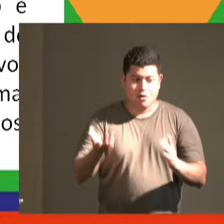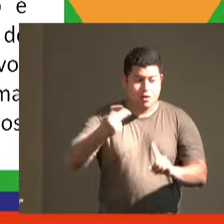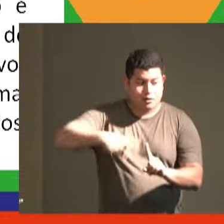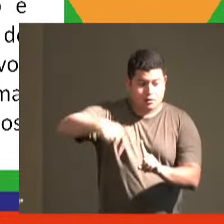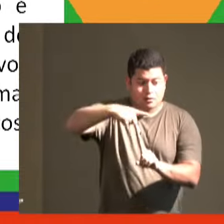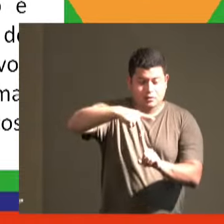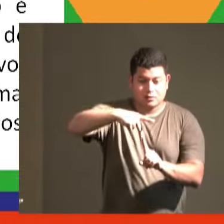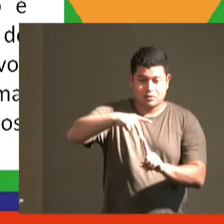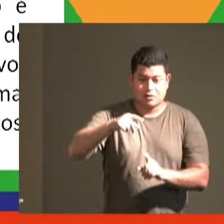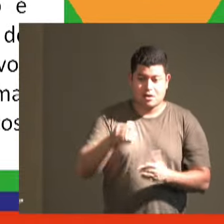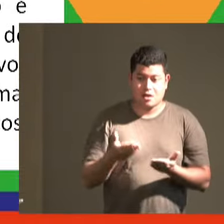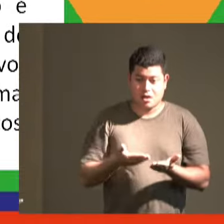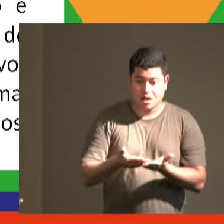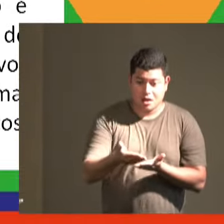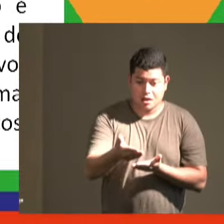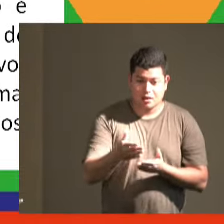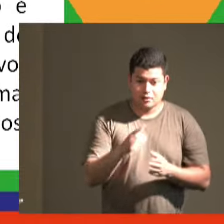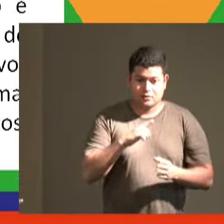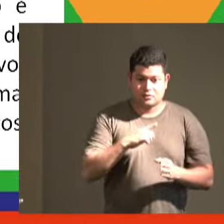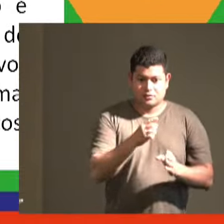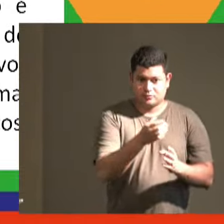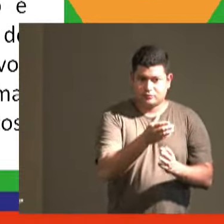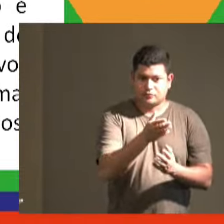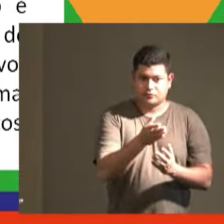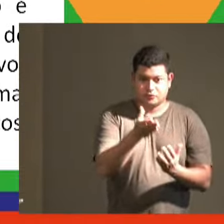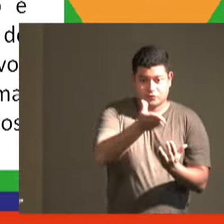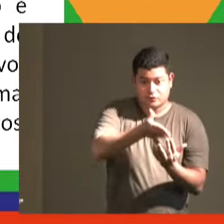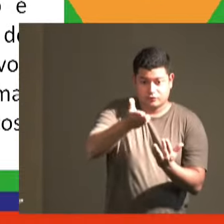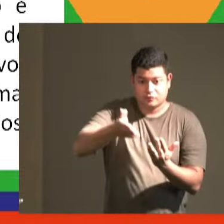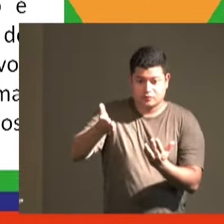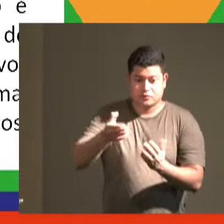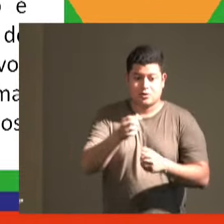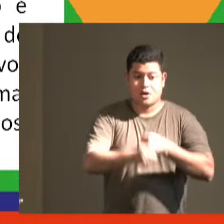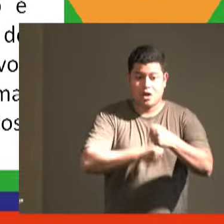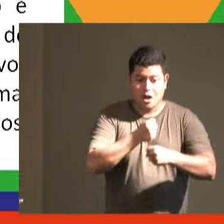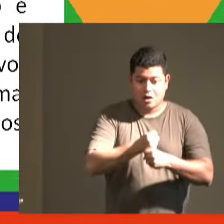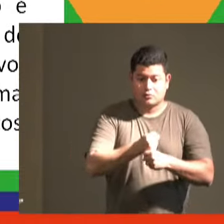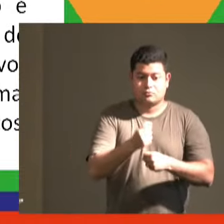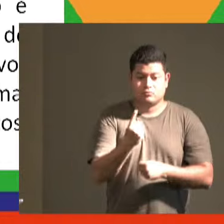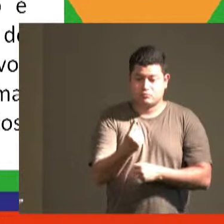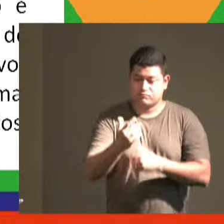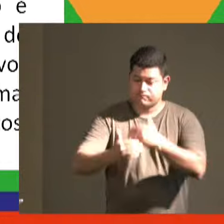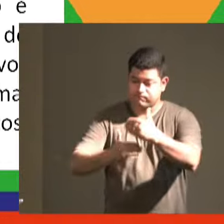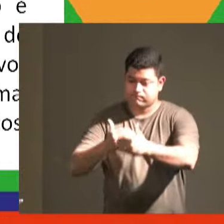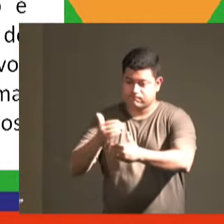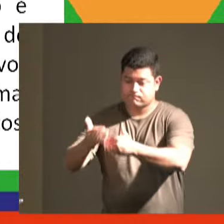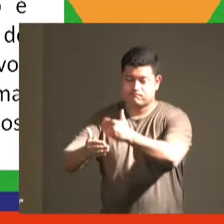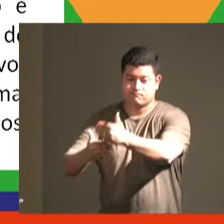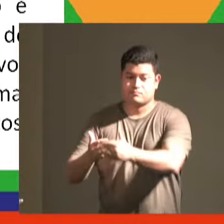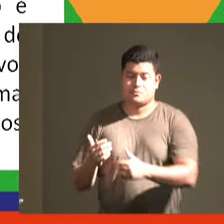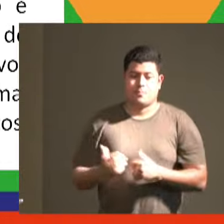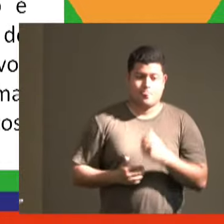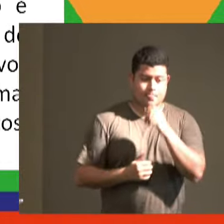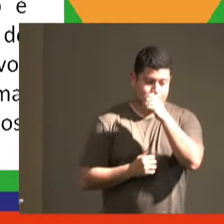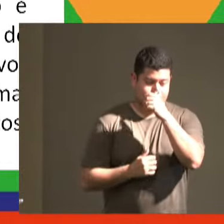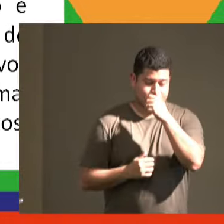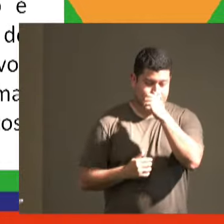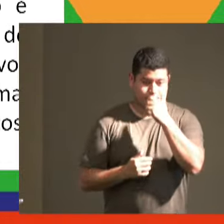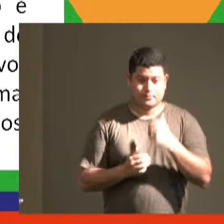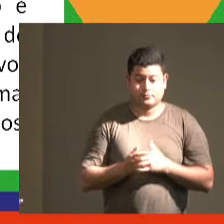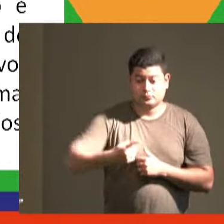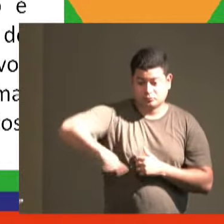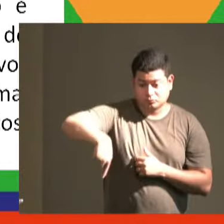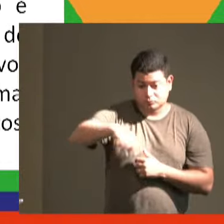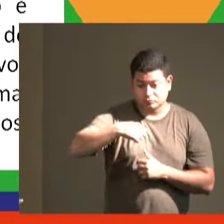uma novidade, o plano ele agora vem em fases, a cada ano uma fase. E aí a gente continua